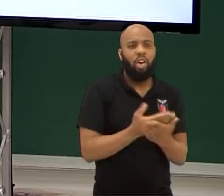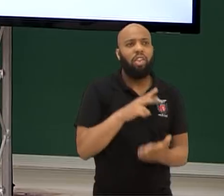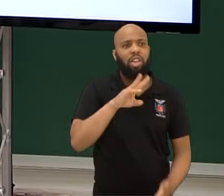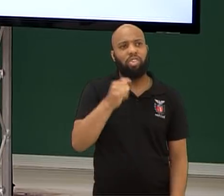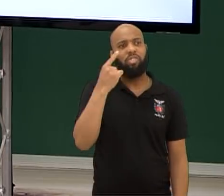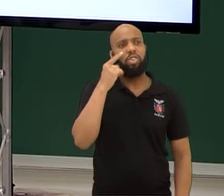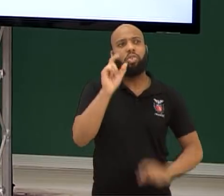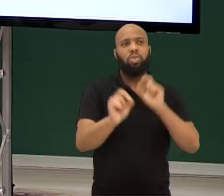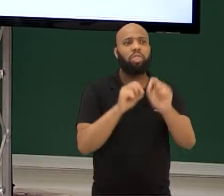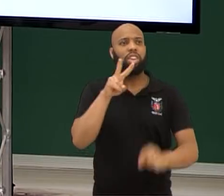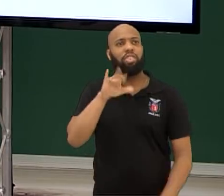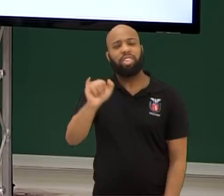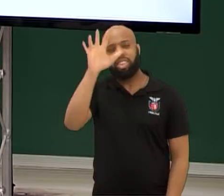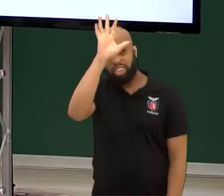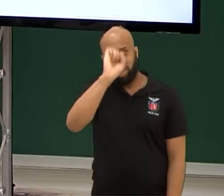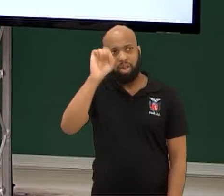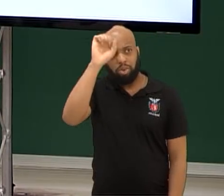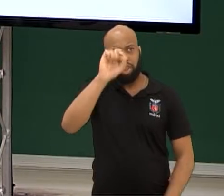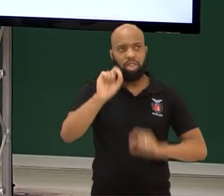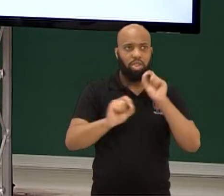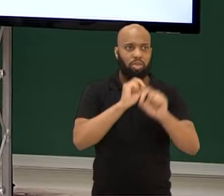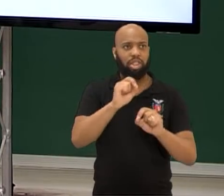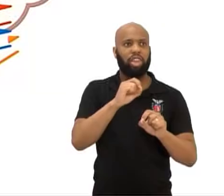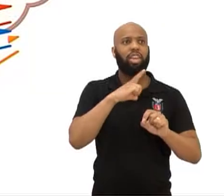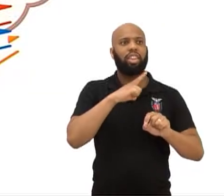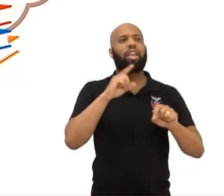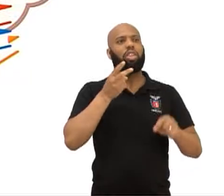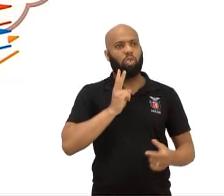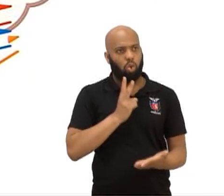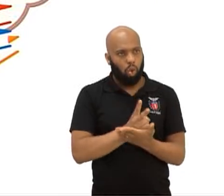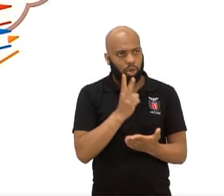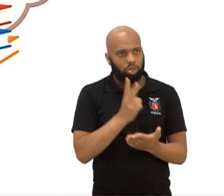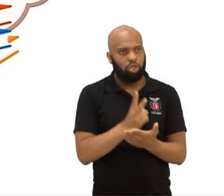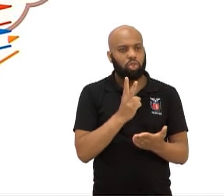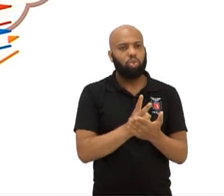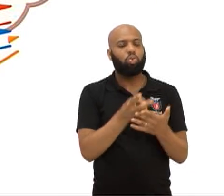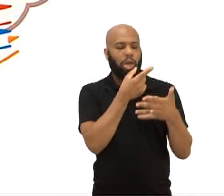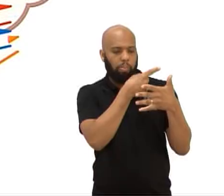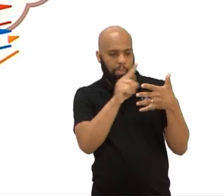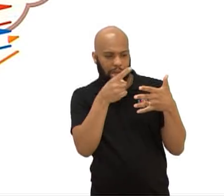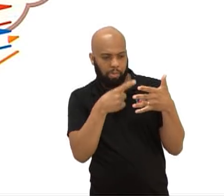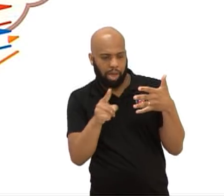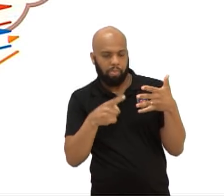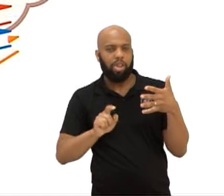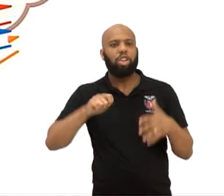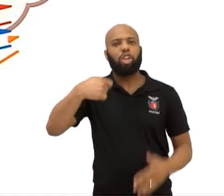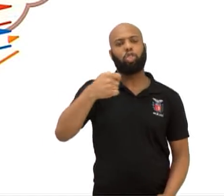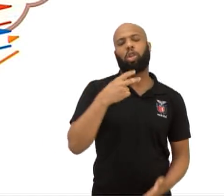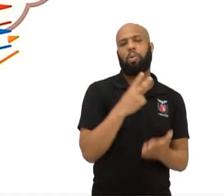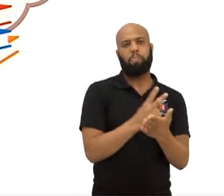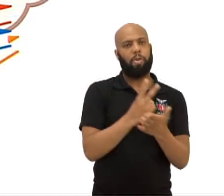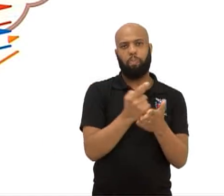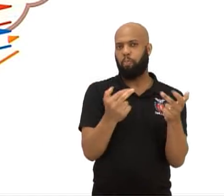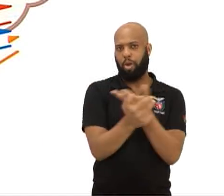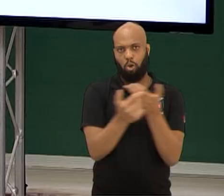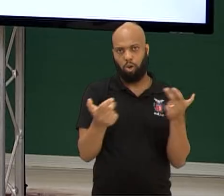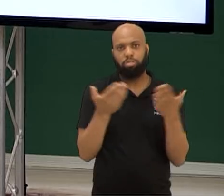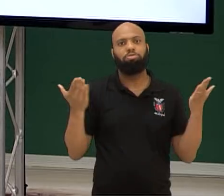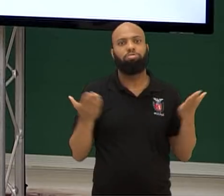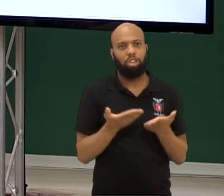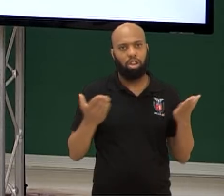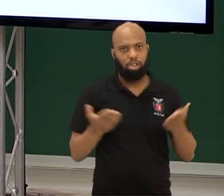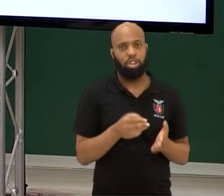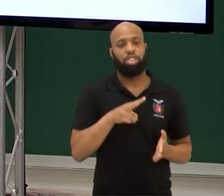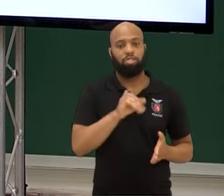nós vamos aprender? Então, na próxima aula, nós também vamos estudar elementos da circunferência.